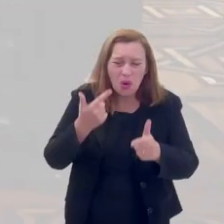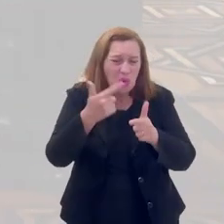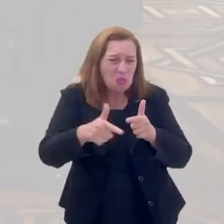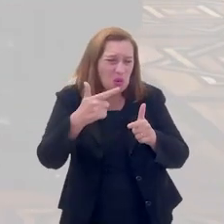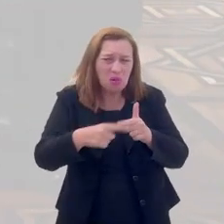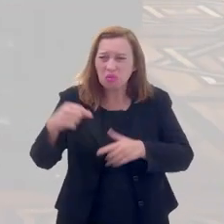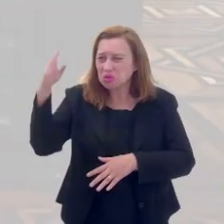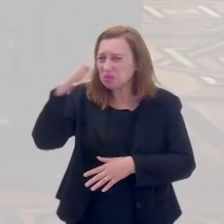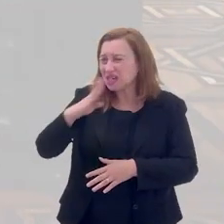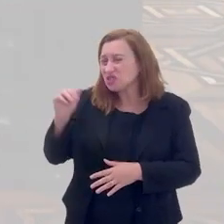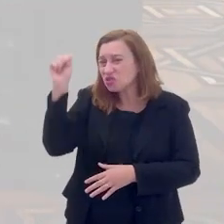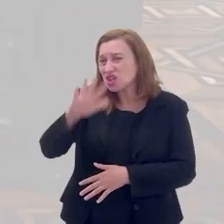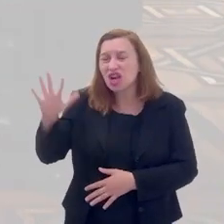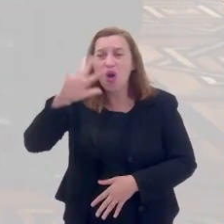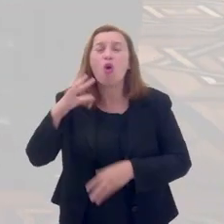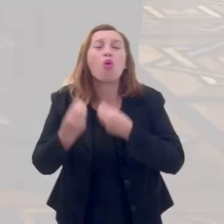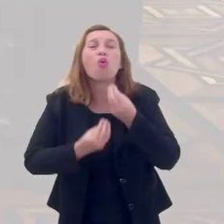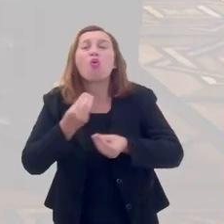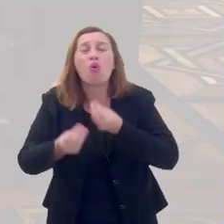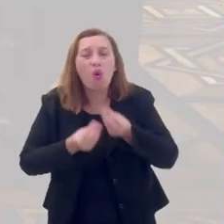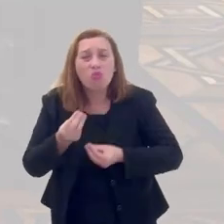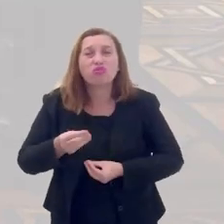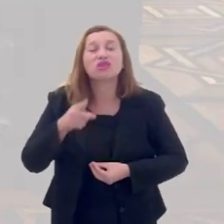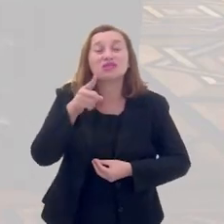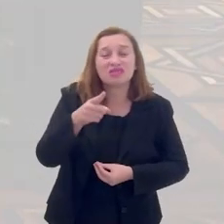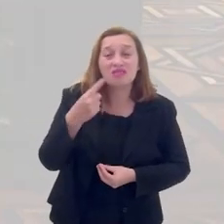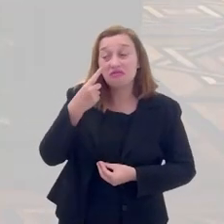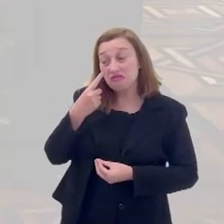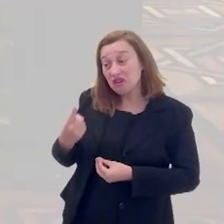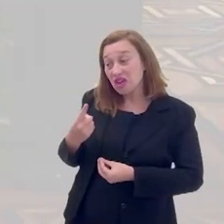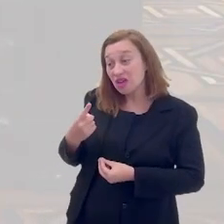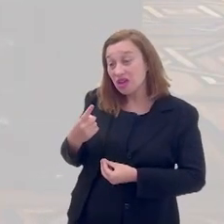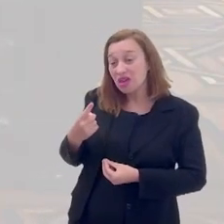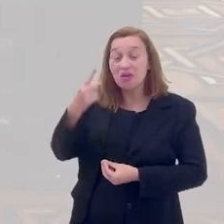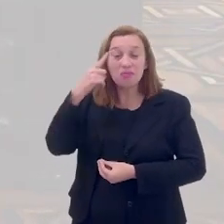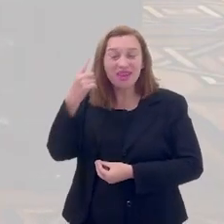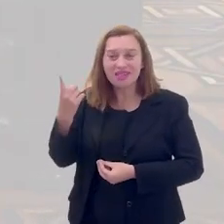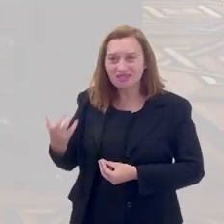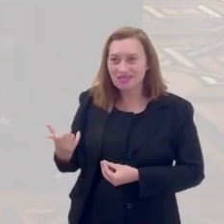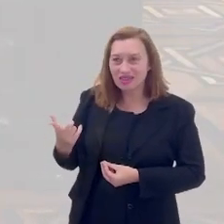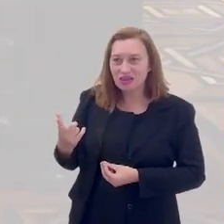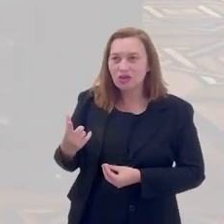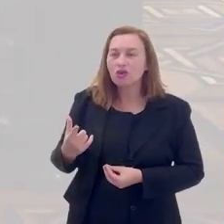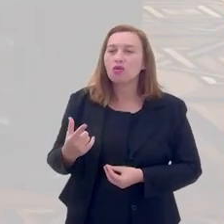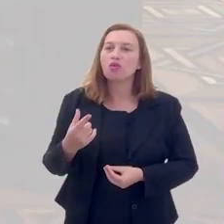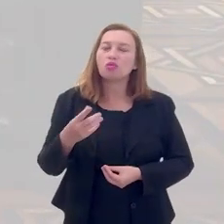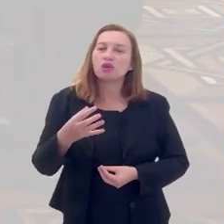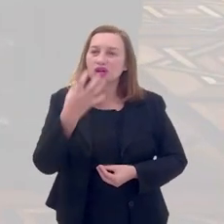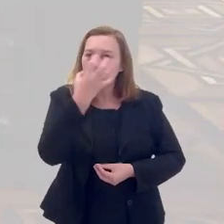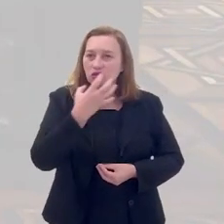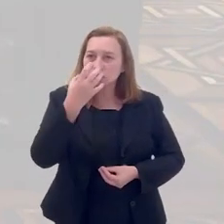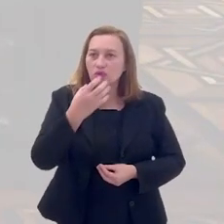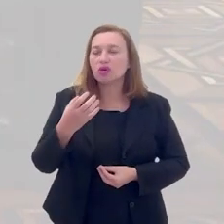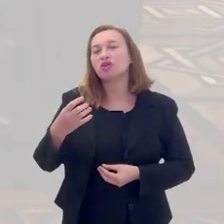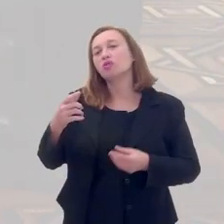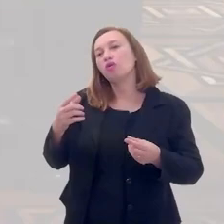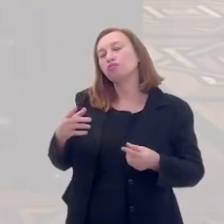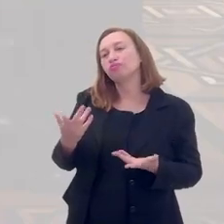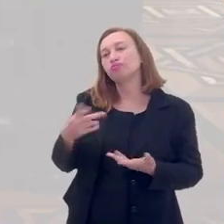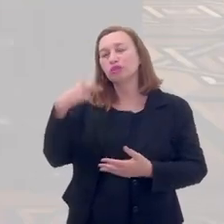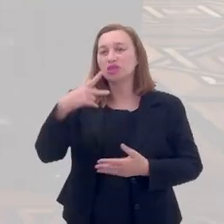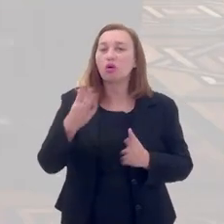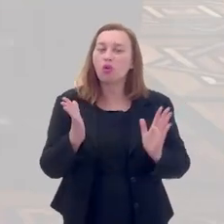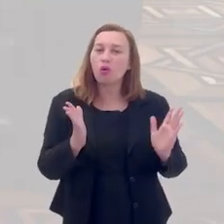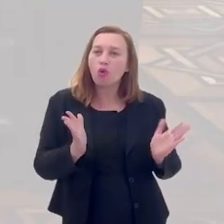no Brasil uma forma geral como é que como é que isso é pra você como homem sensível que é um cantor e como um político eu acho que é o grande desafio